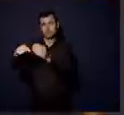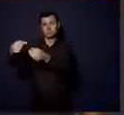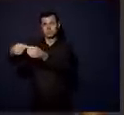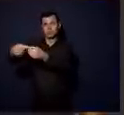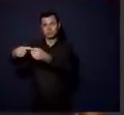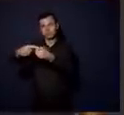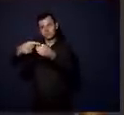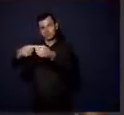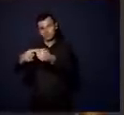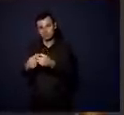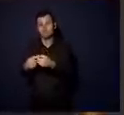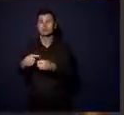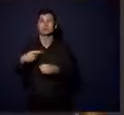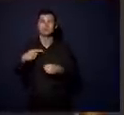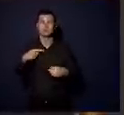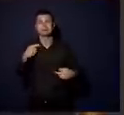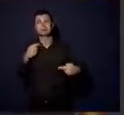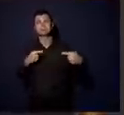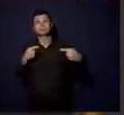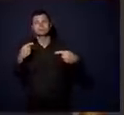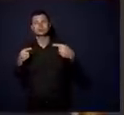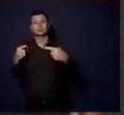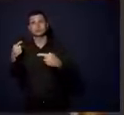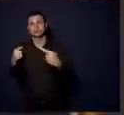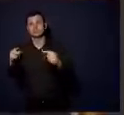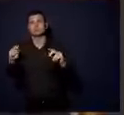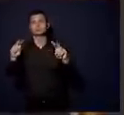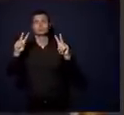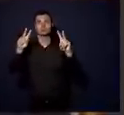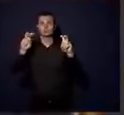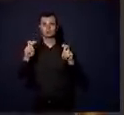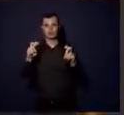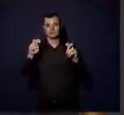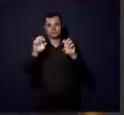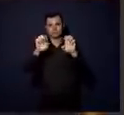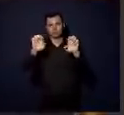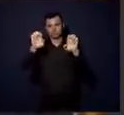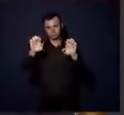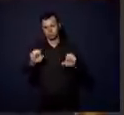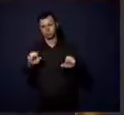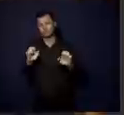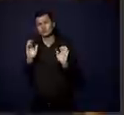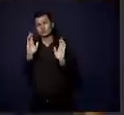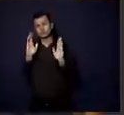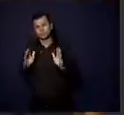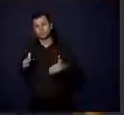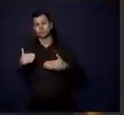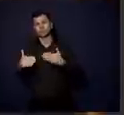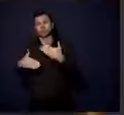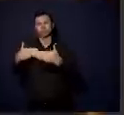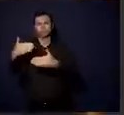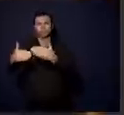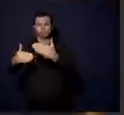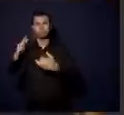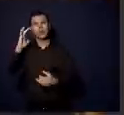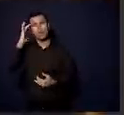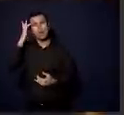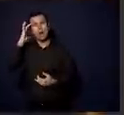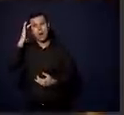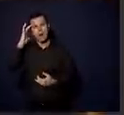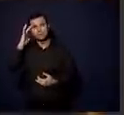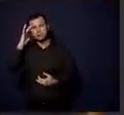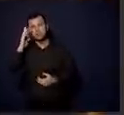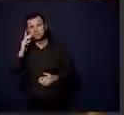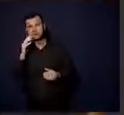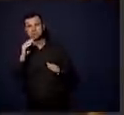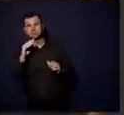esse Fórum de discussão de questões mais conjunturais que já tá estruturado já tá em andamento eu acho que vai chegar a bom